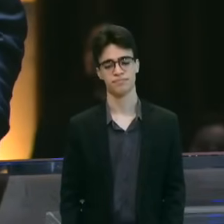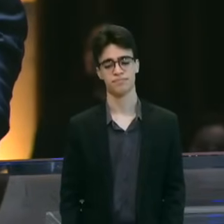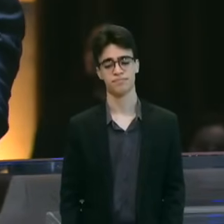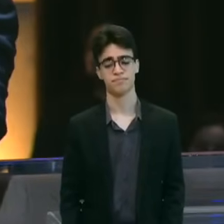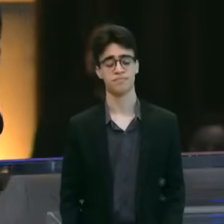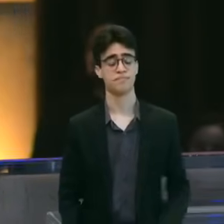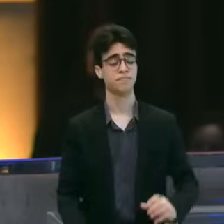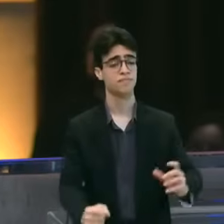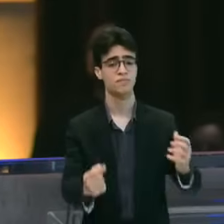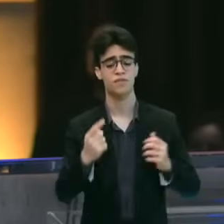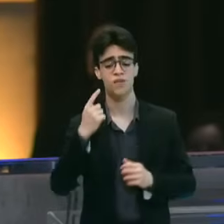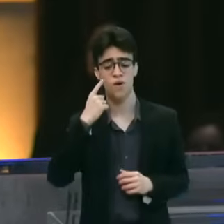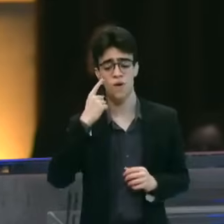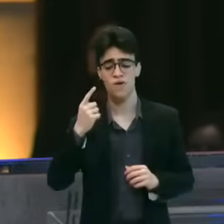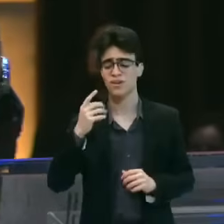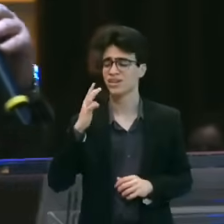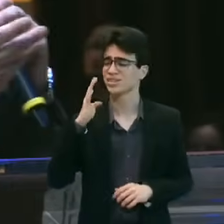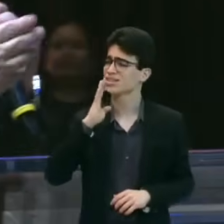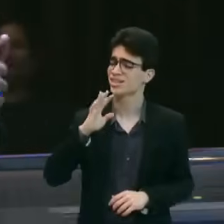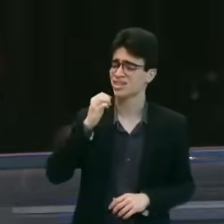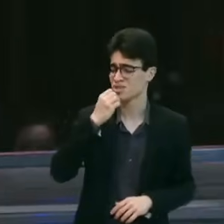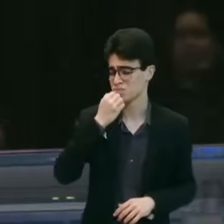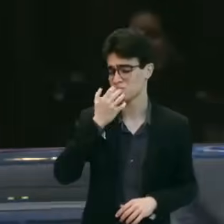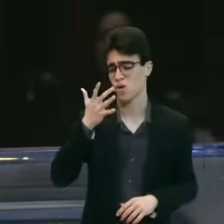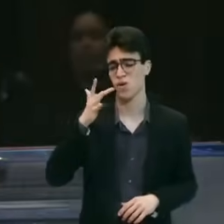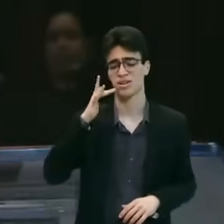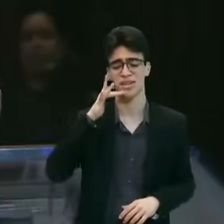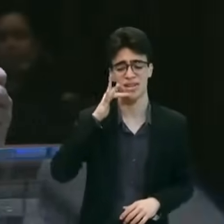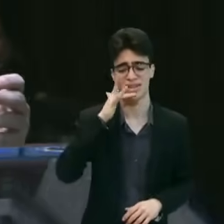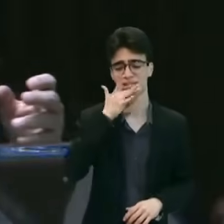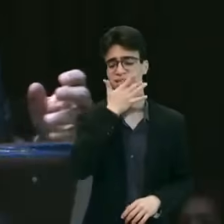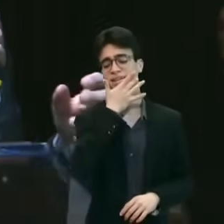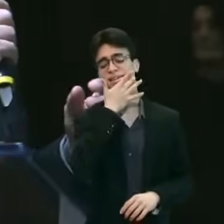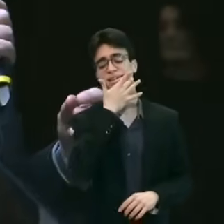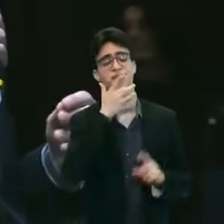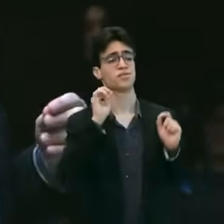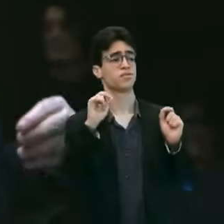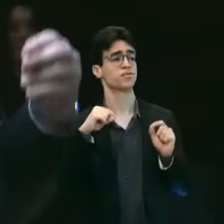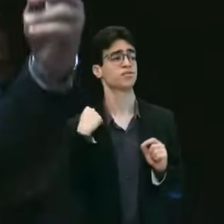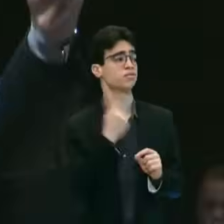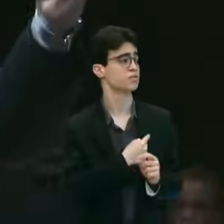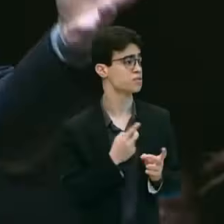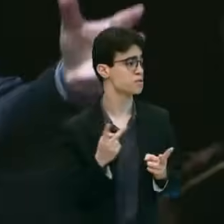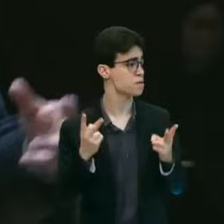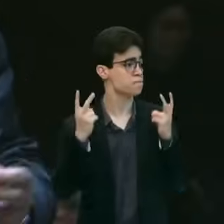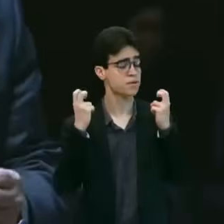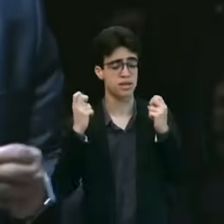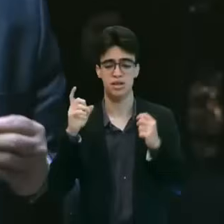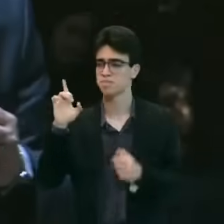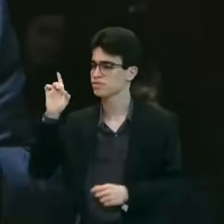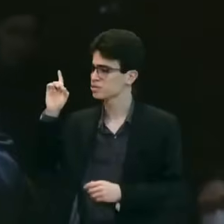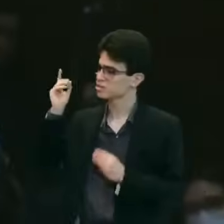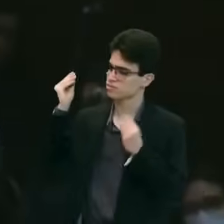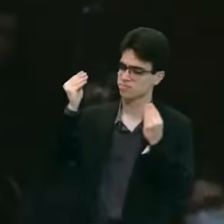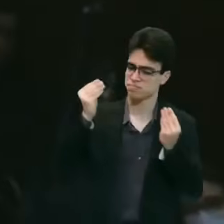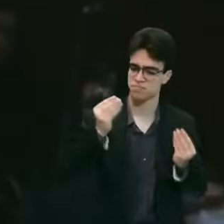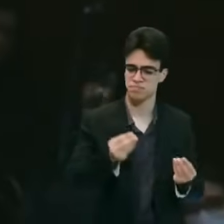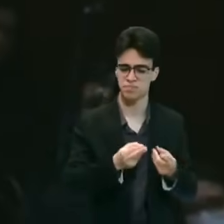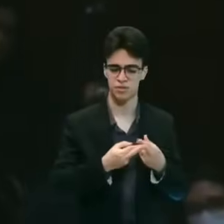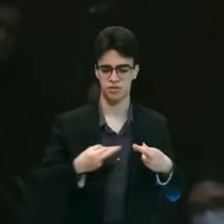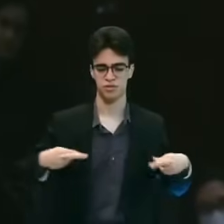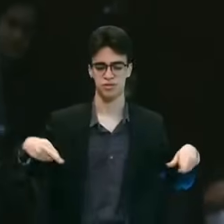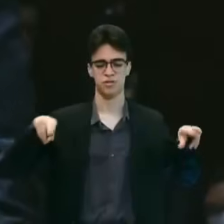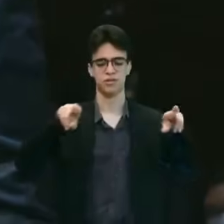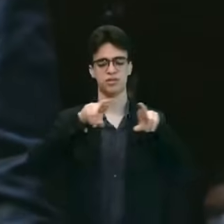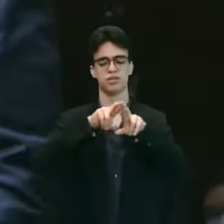E sabe como é gostosa essa intervenção? Quando a gente vê Deus restaurando, quando a gente vê Deus entrando